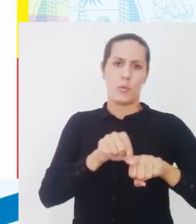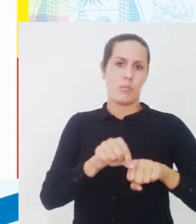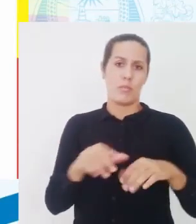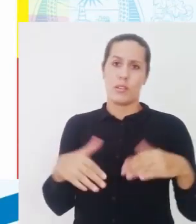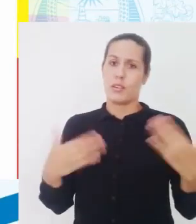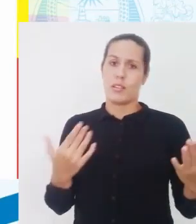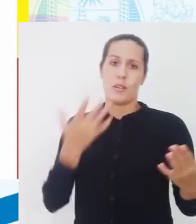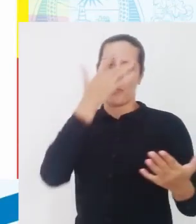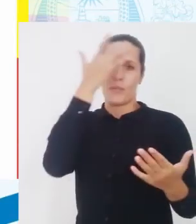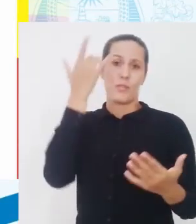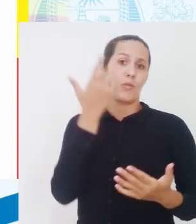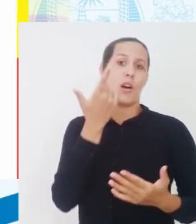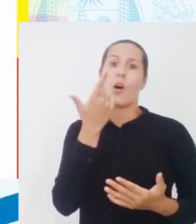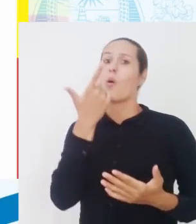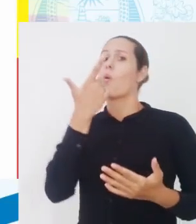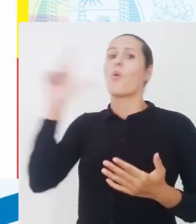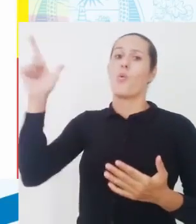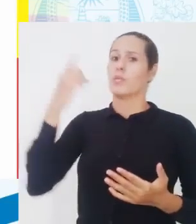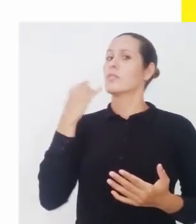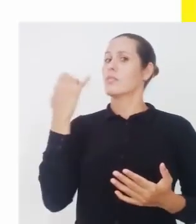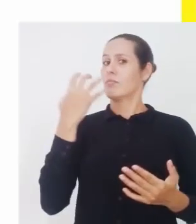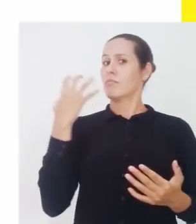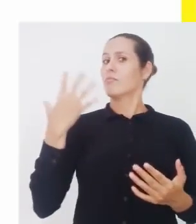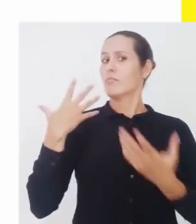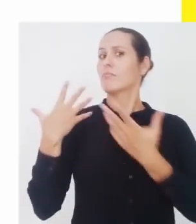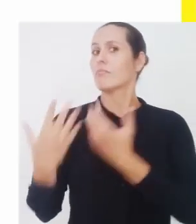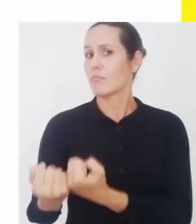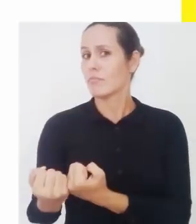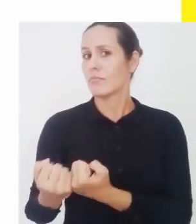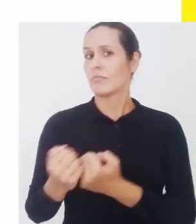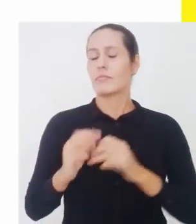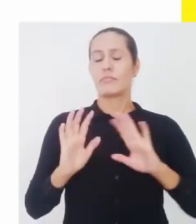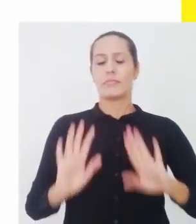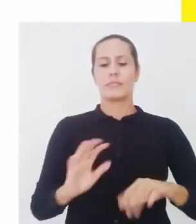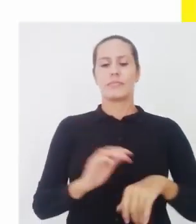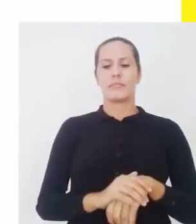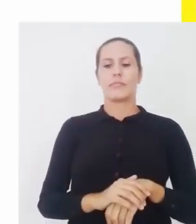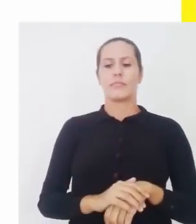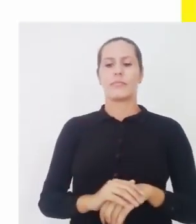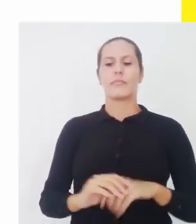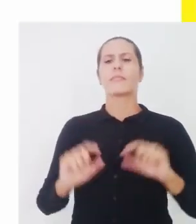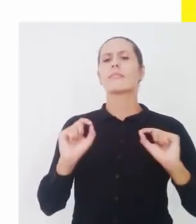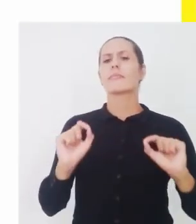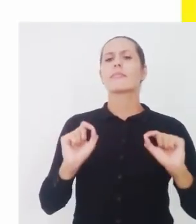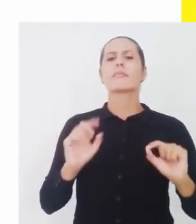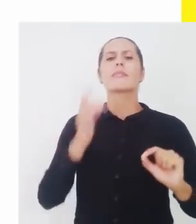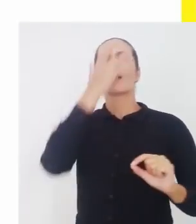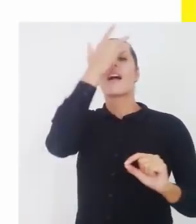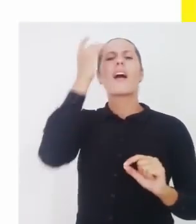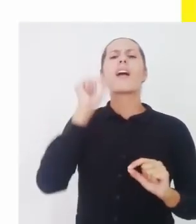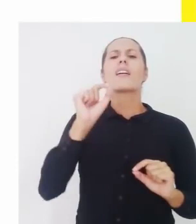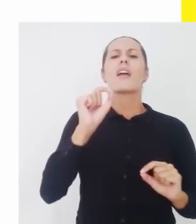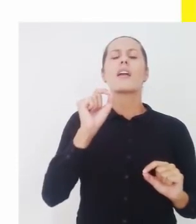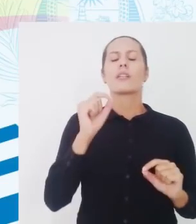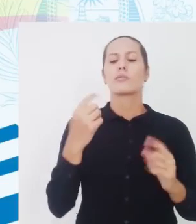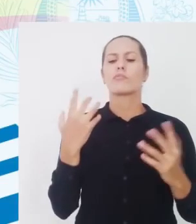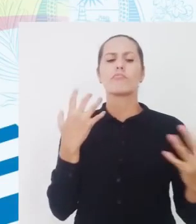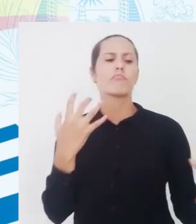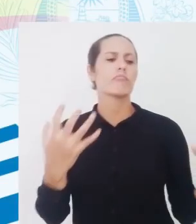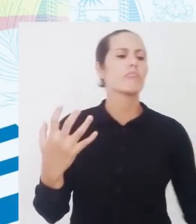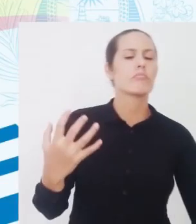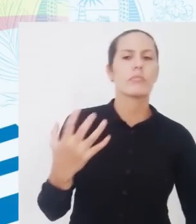uma bela homenagem ao time, na verdade. A pergunta agora é: quem te convenceu